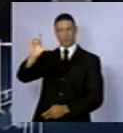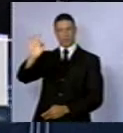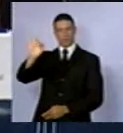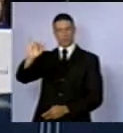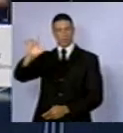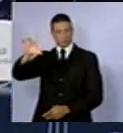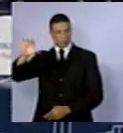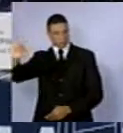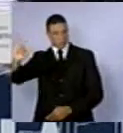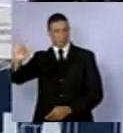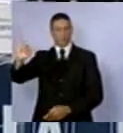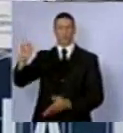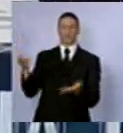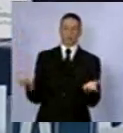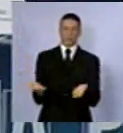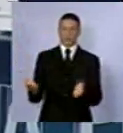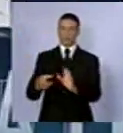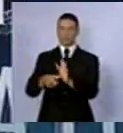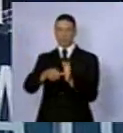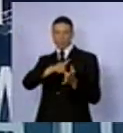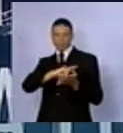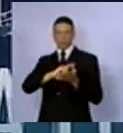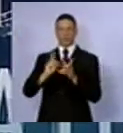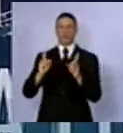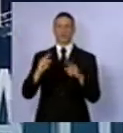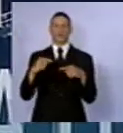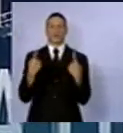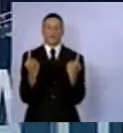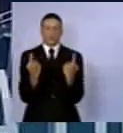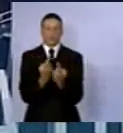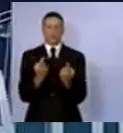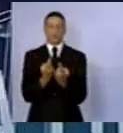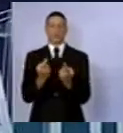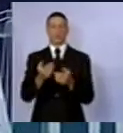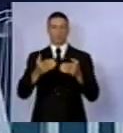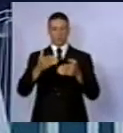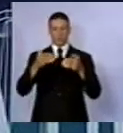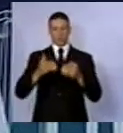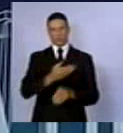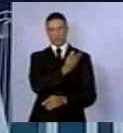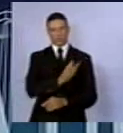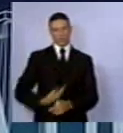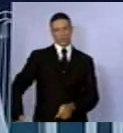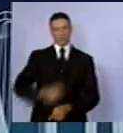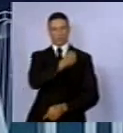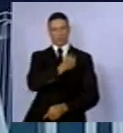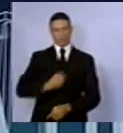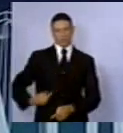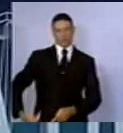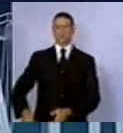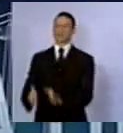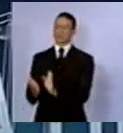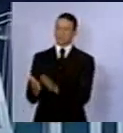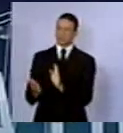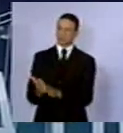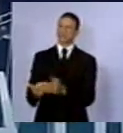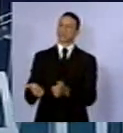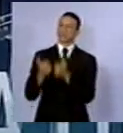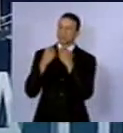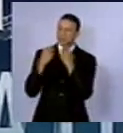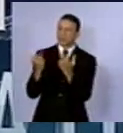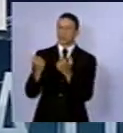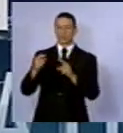o ministério público é sempre é homenageia essas iniciativas em que há